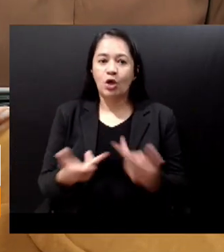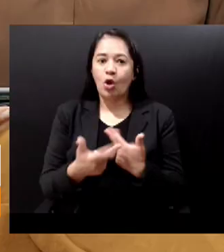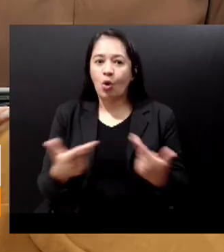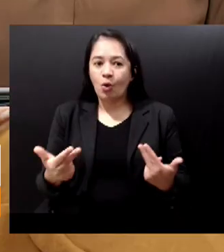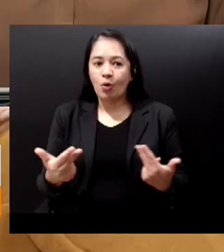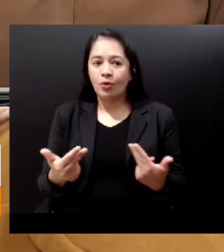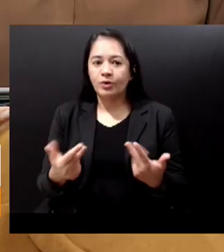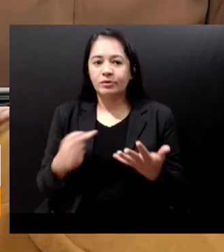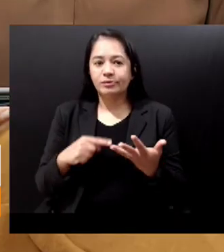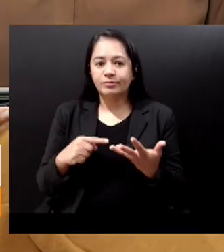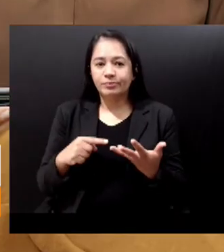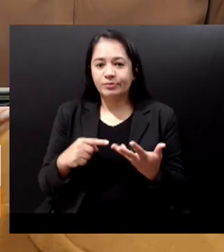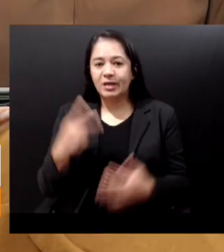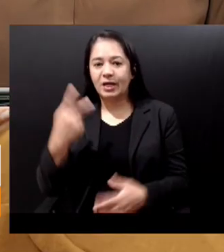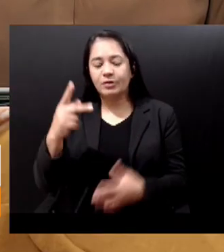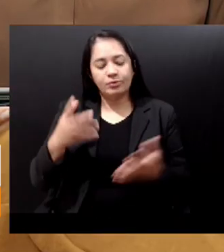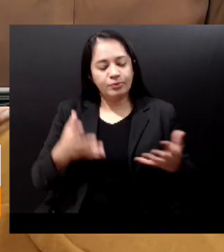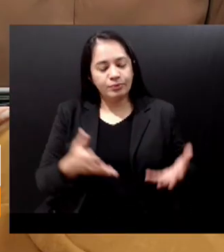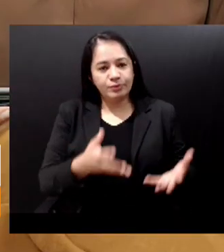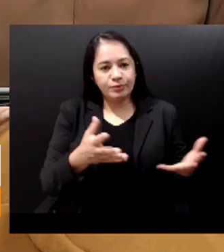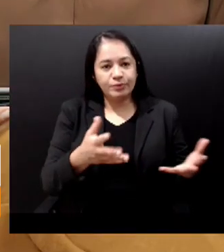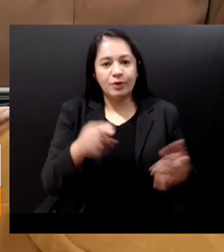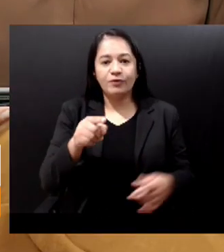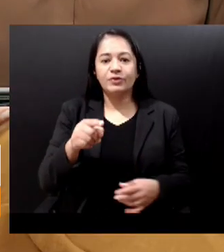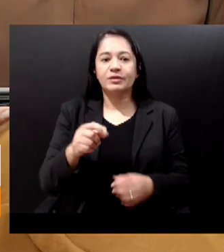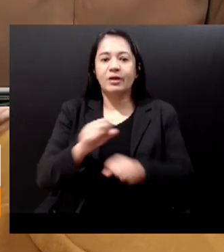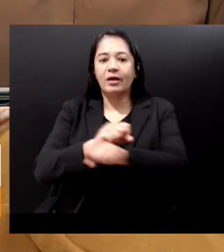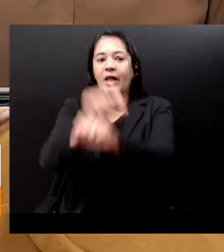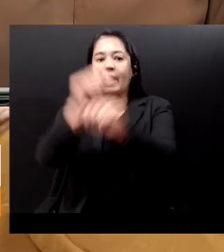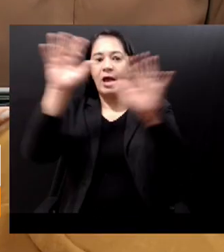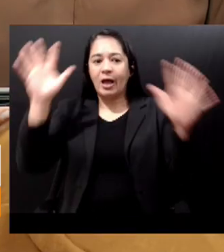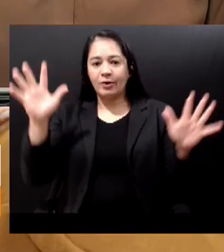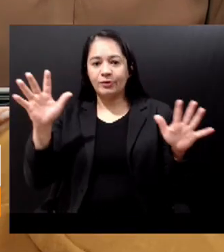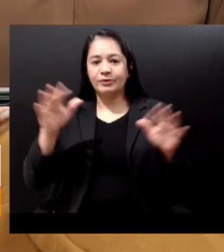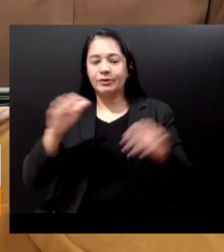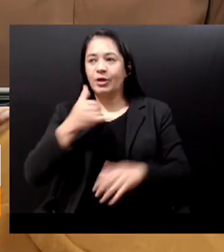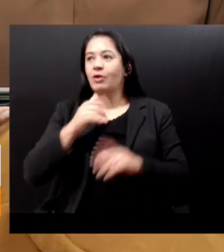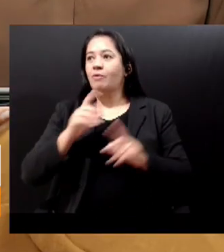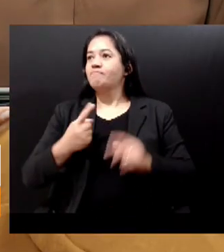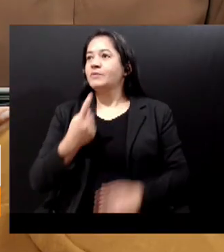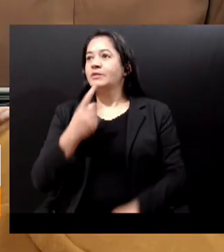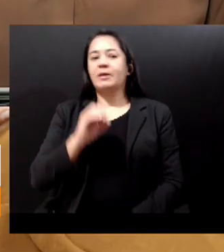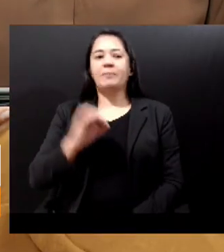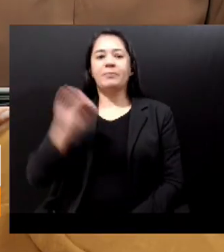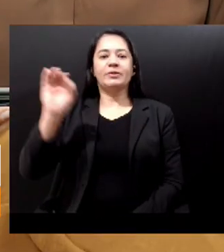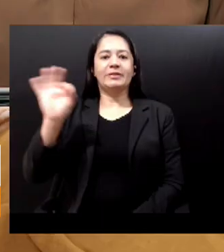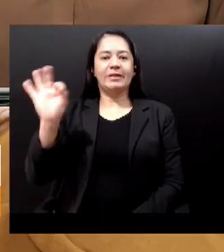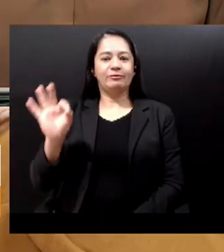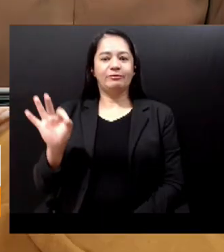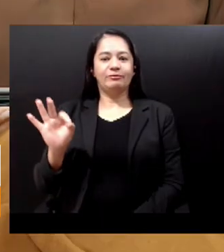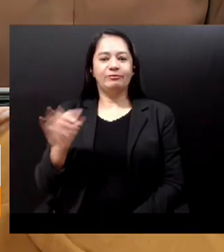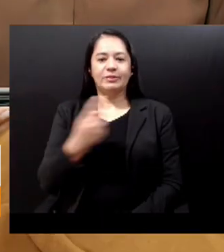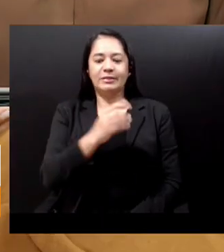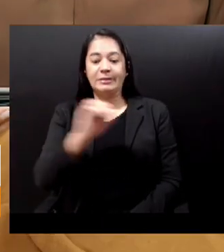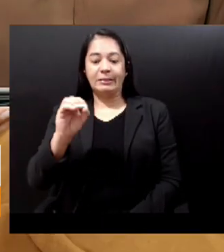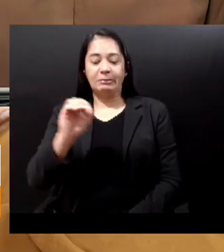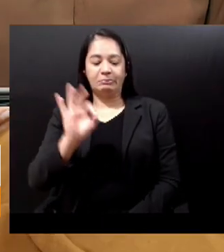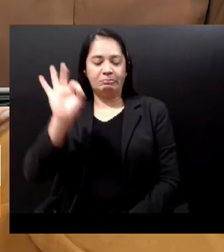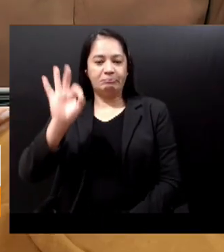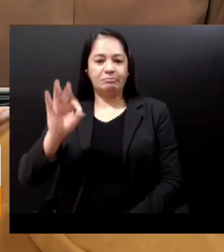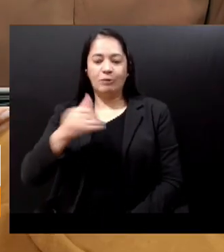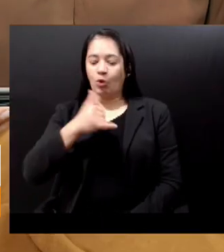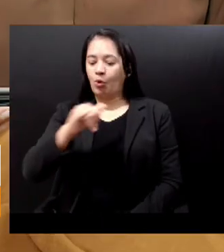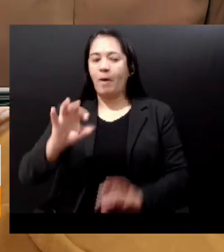sua motivação. Então você acordou lá com energia 100%, querendo, fazer tudo, aí alguma